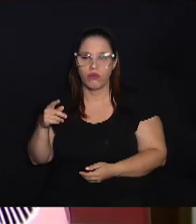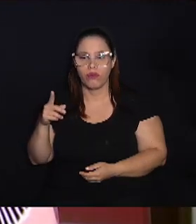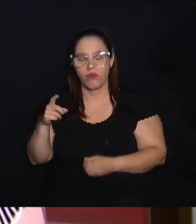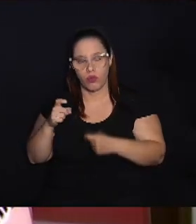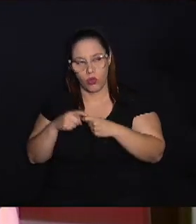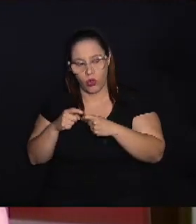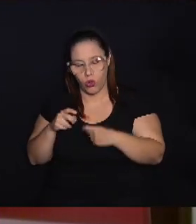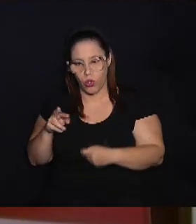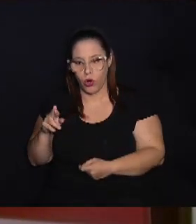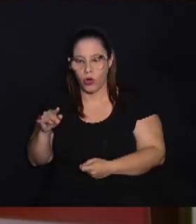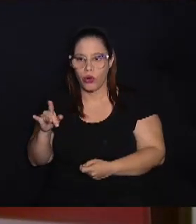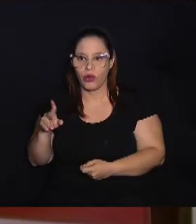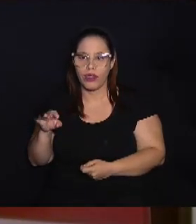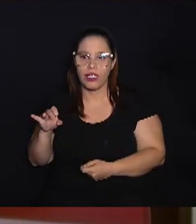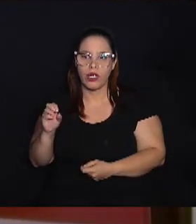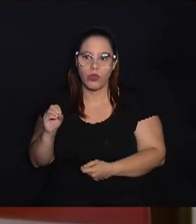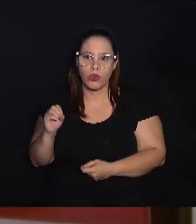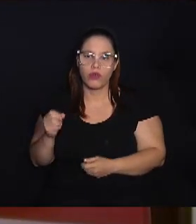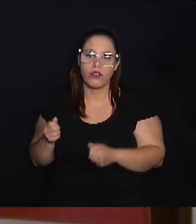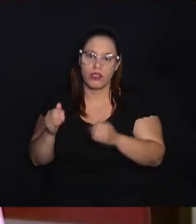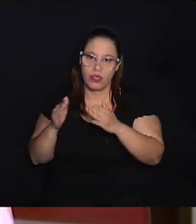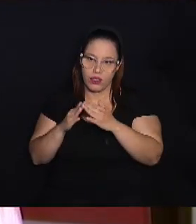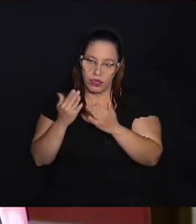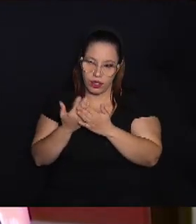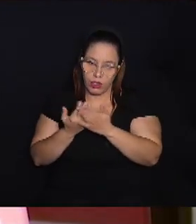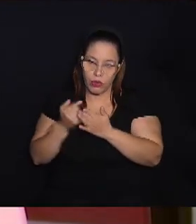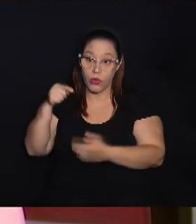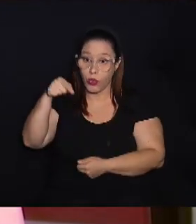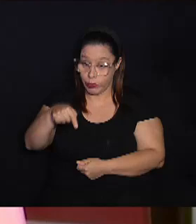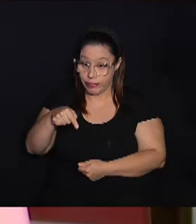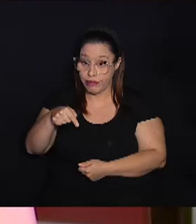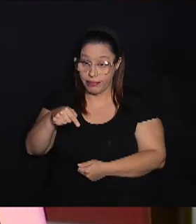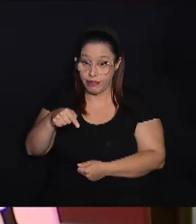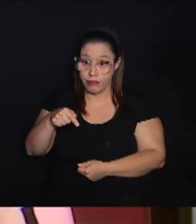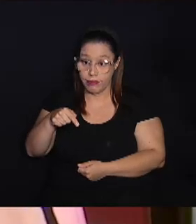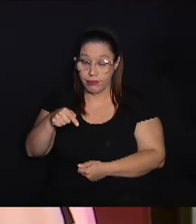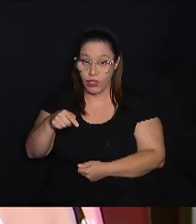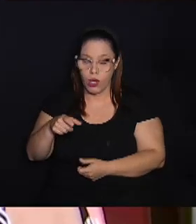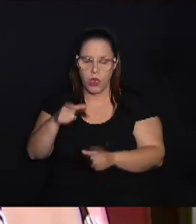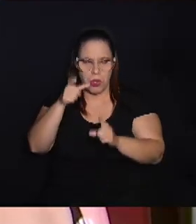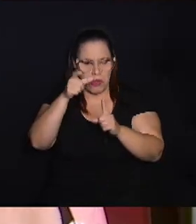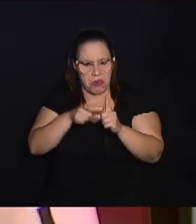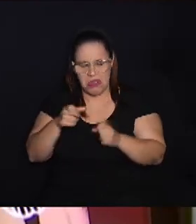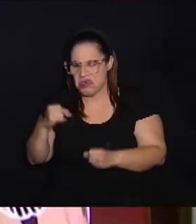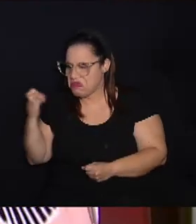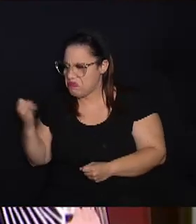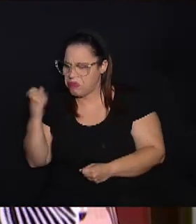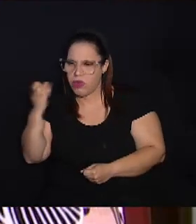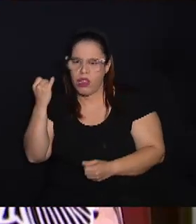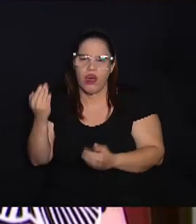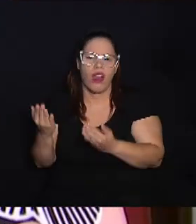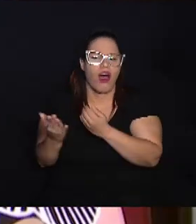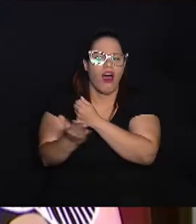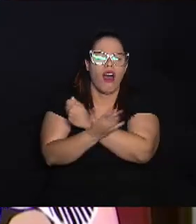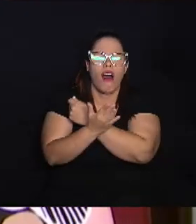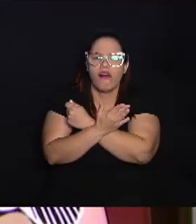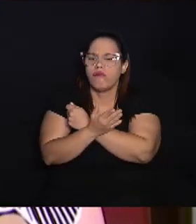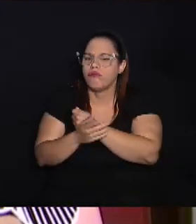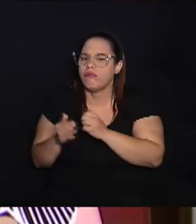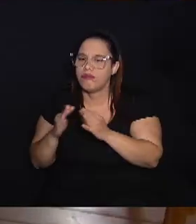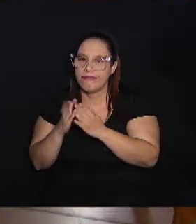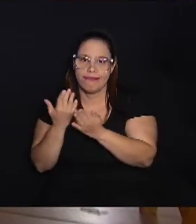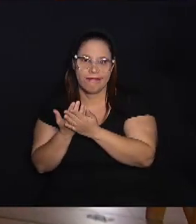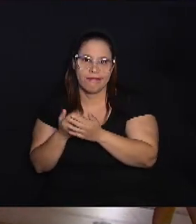Rodrigo, ele estudou aqui nessa escola. É uma pessoa muito conceituada, ajuda muito a escola e fez parte do